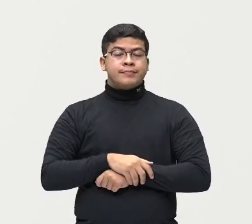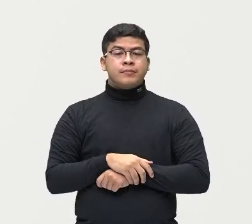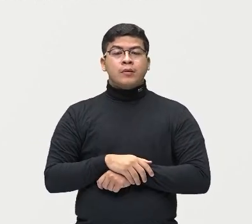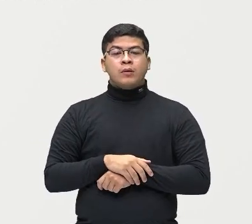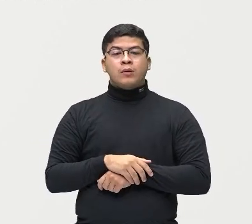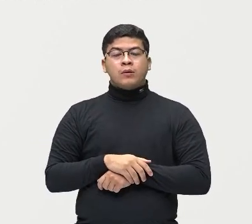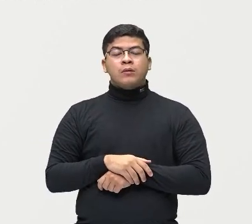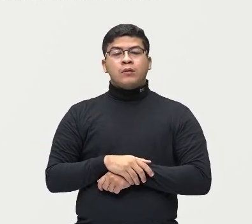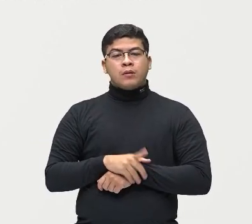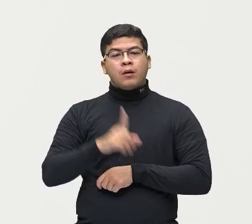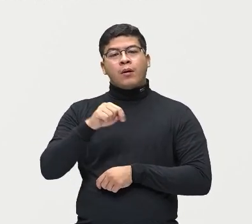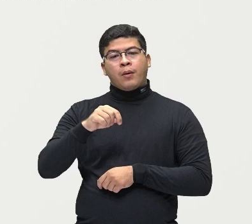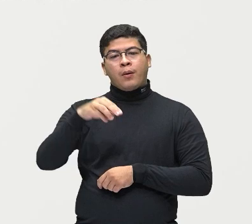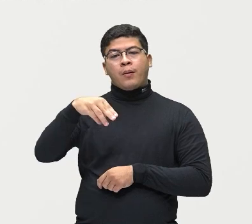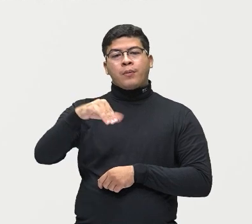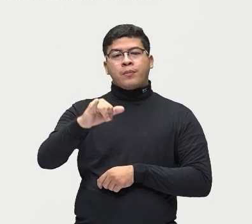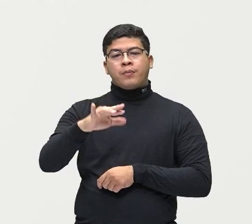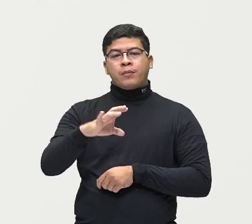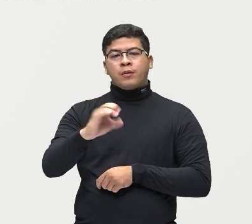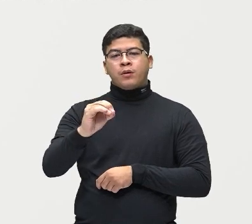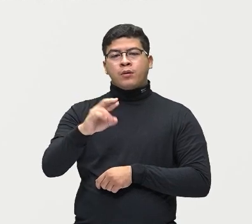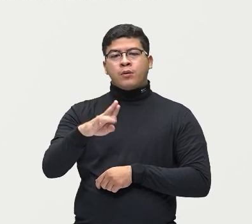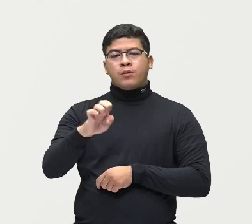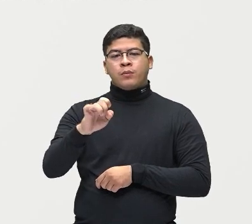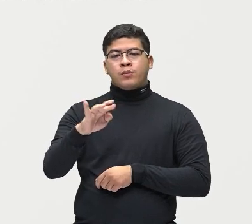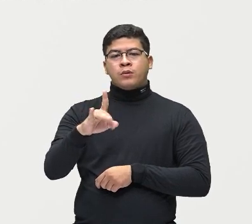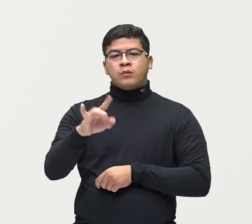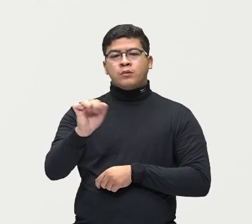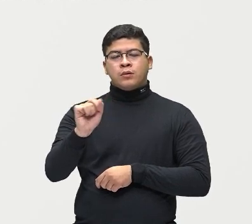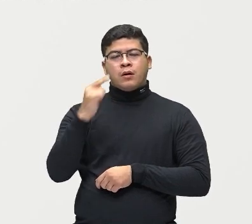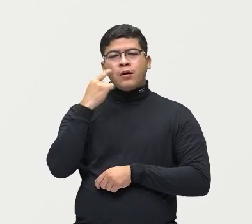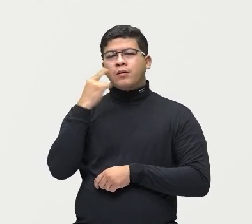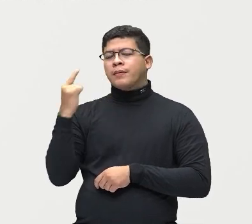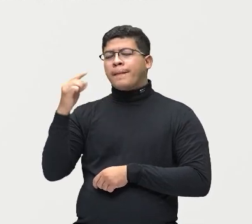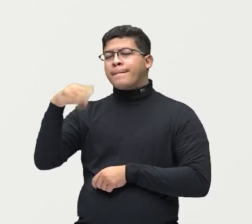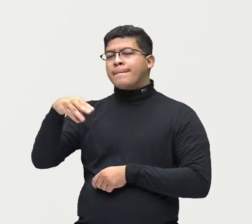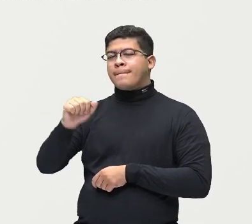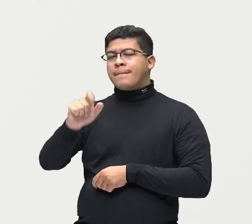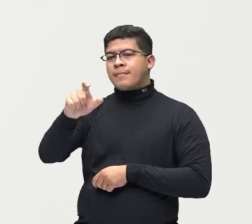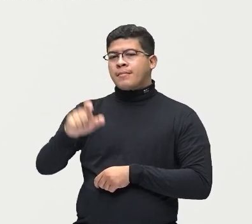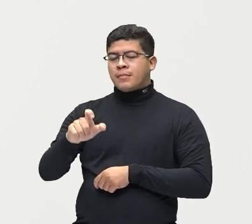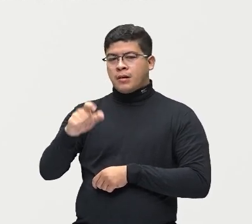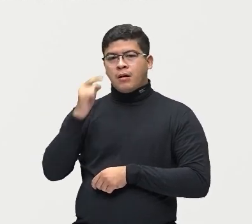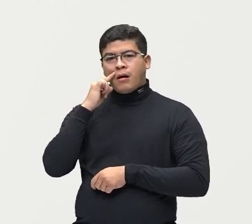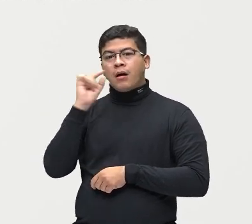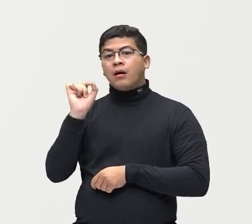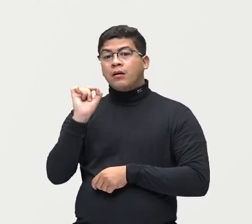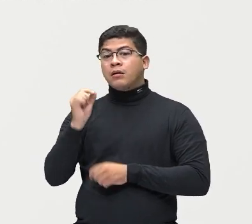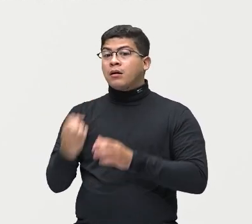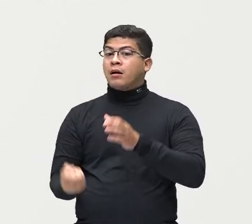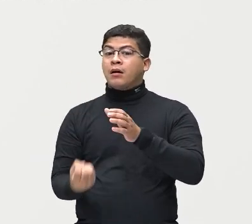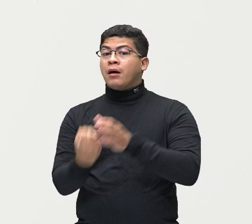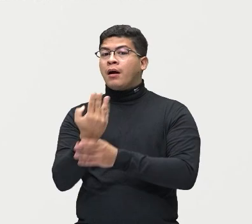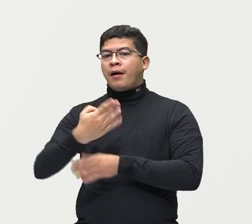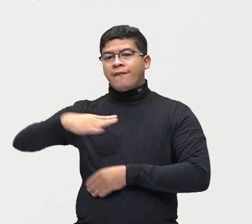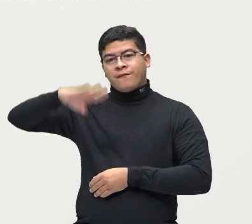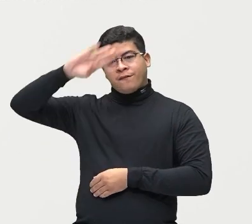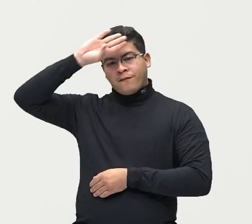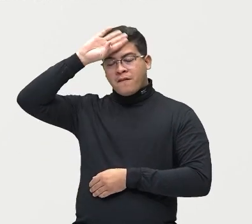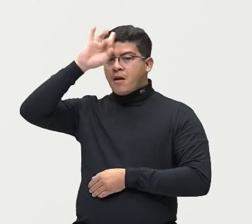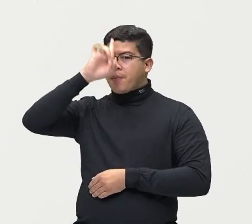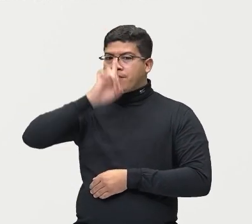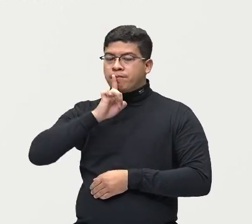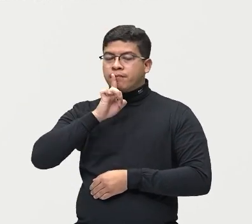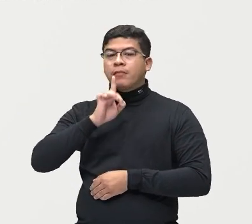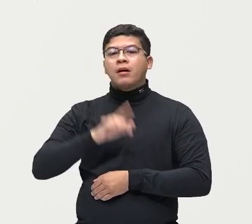o microbiologista sul-africano Max Taylor desenvolveu a vacina contra a febre